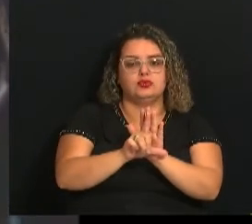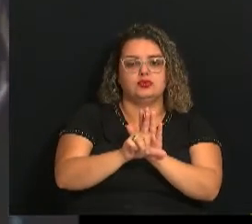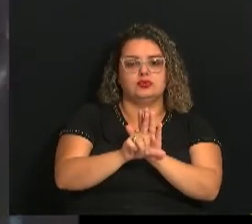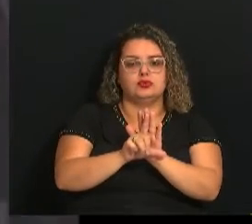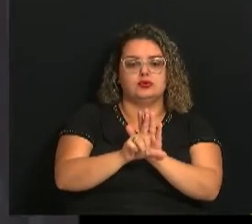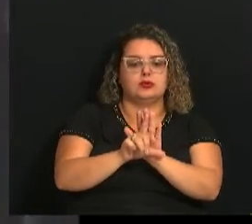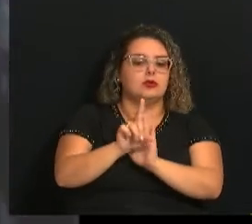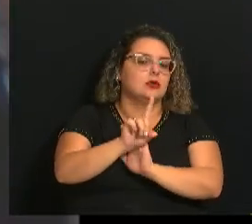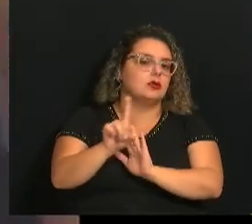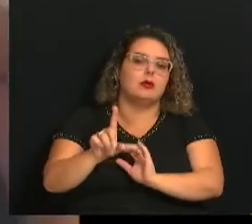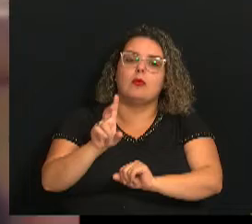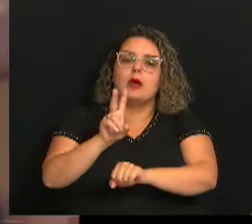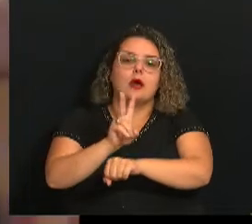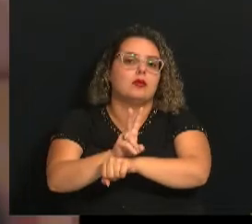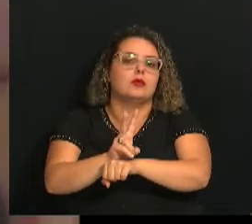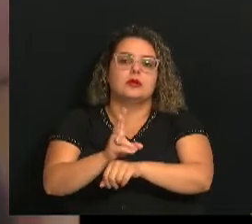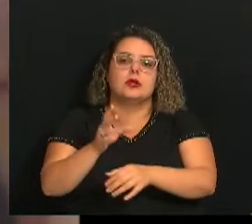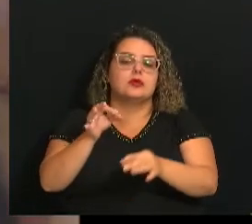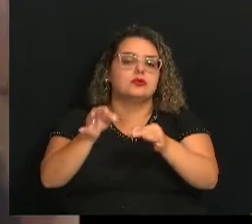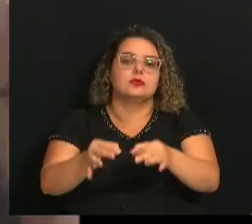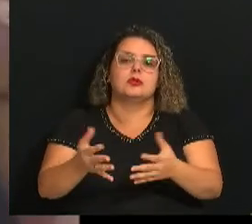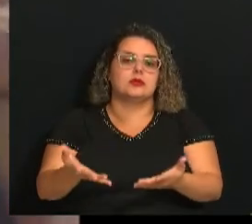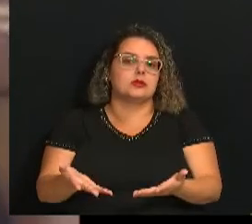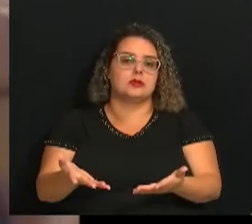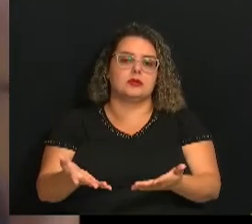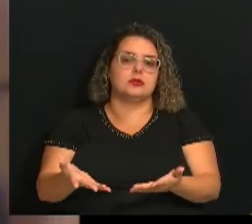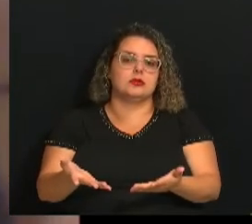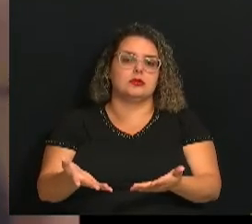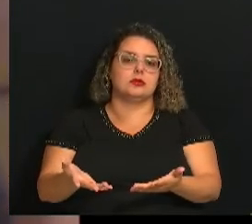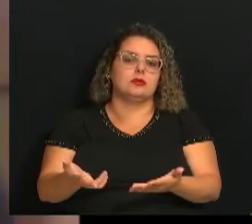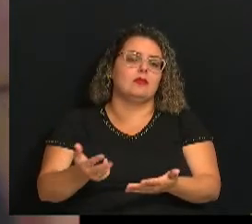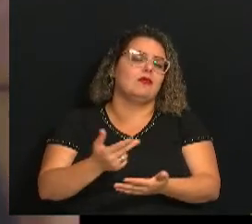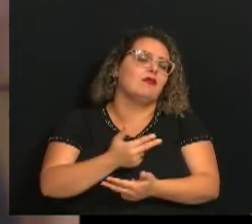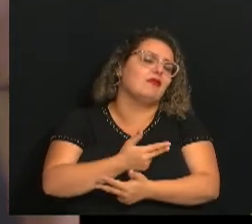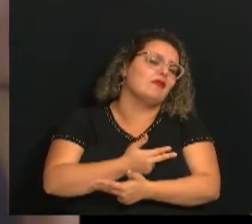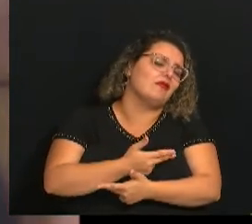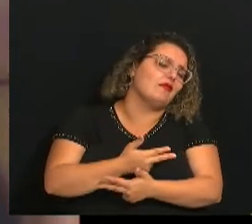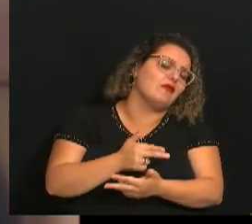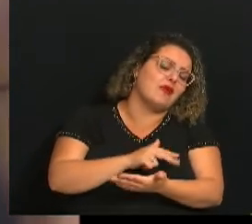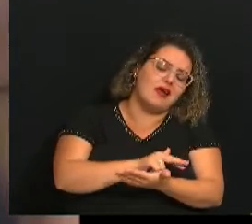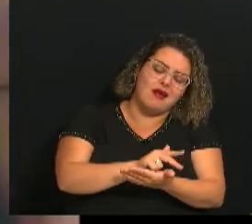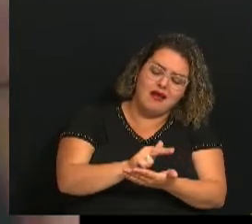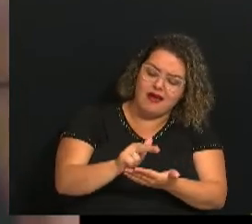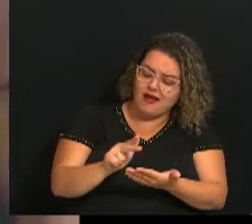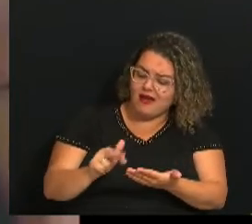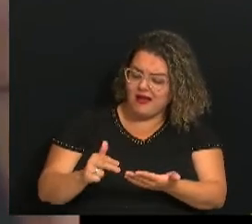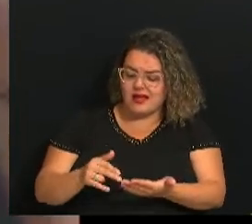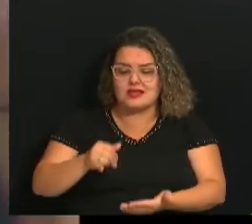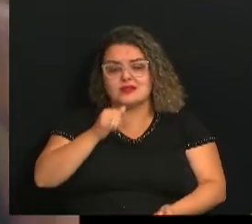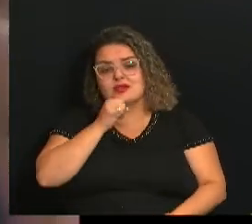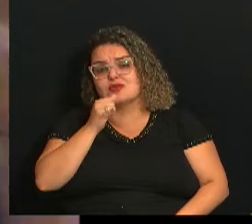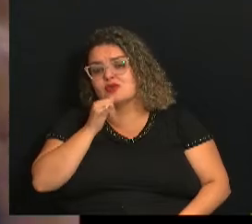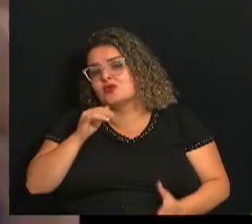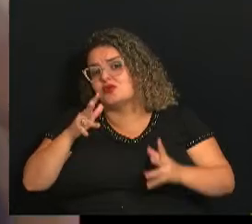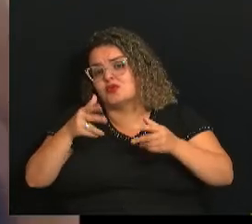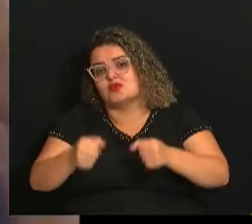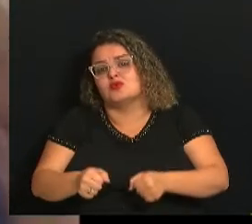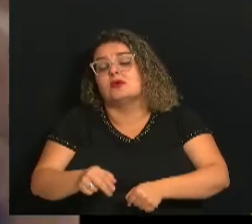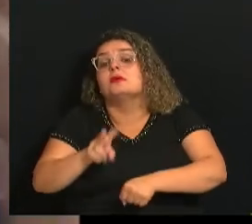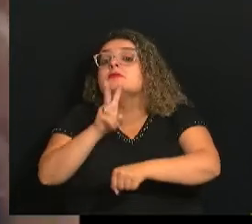preservado. Existem dezenas de exemplos do que é protegido por